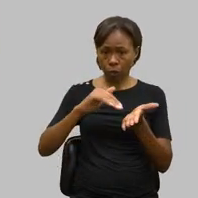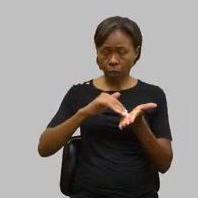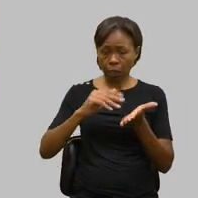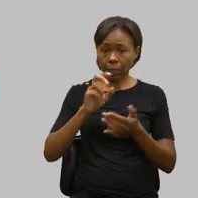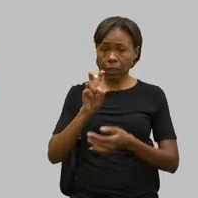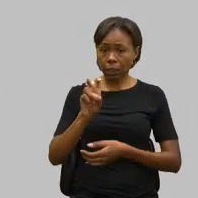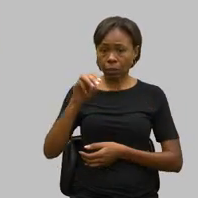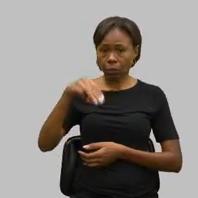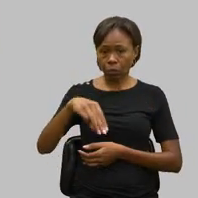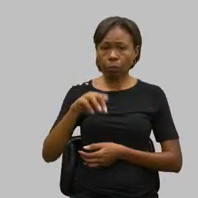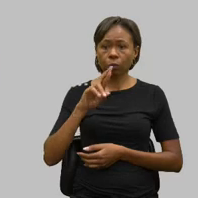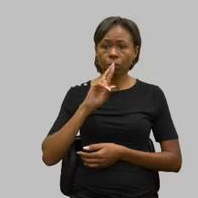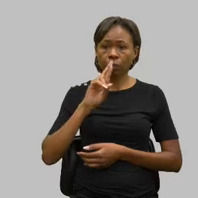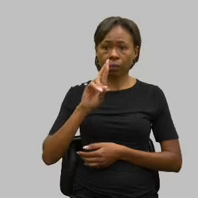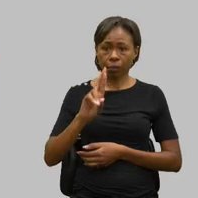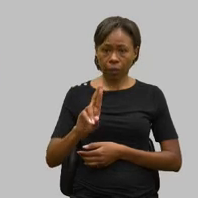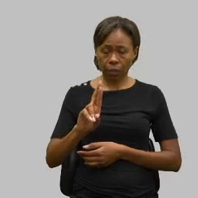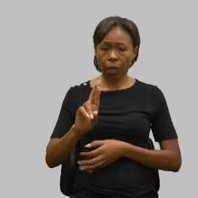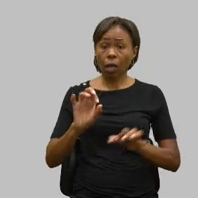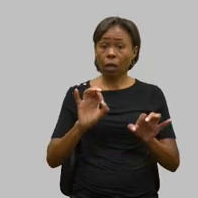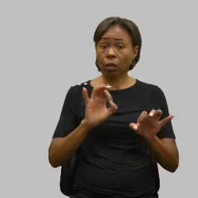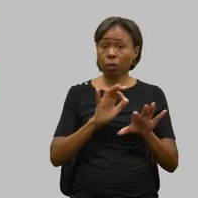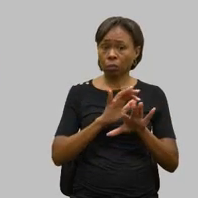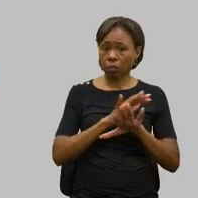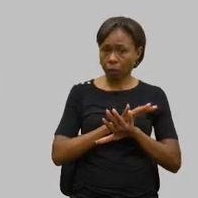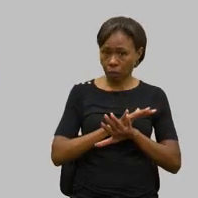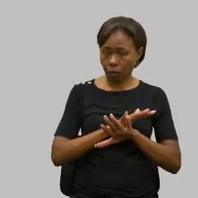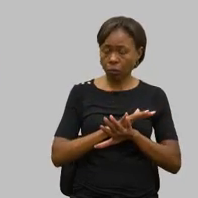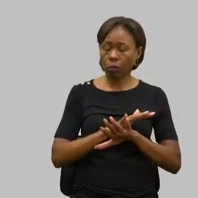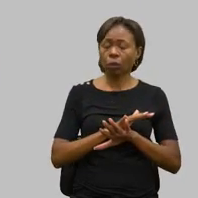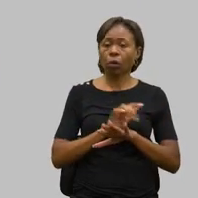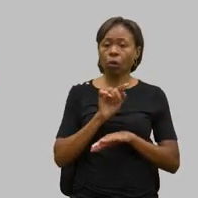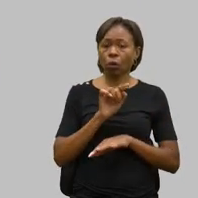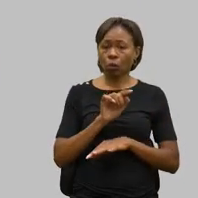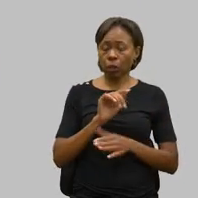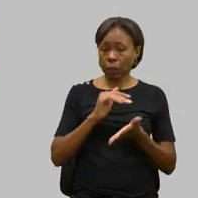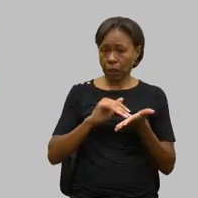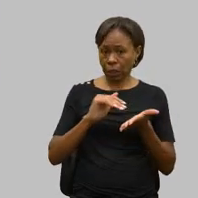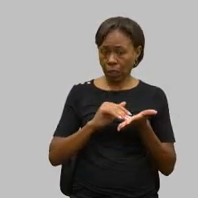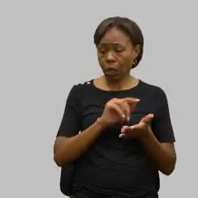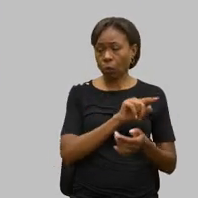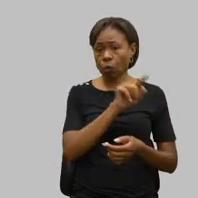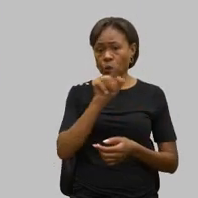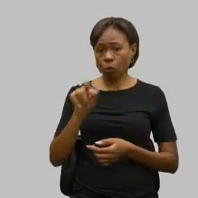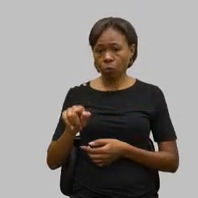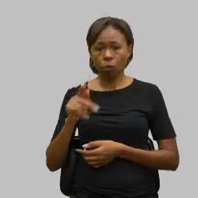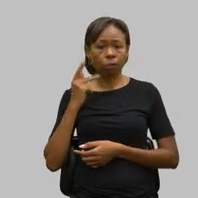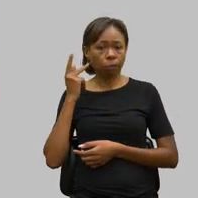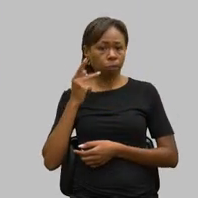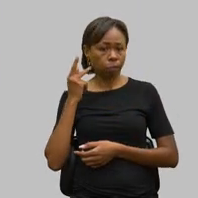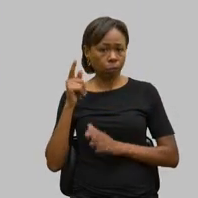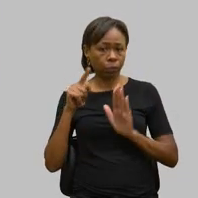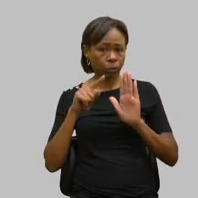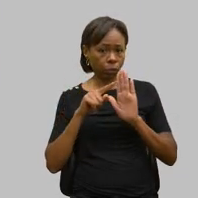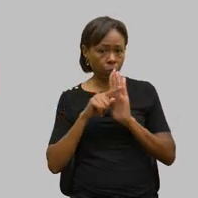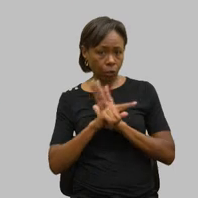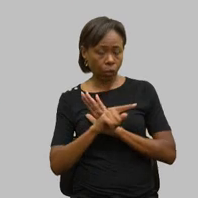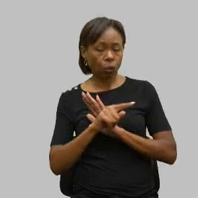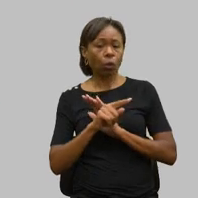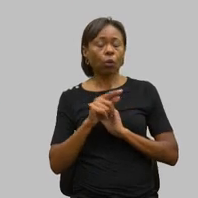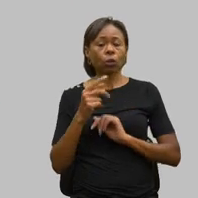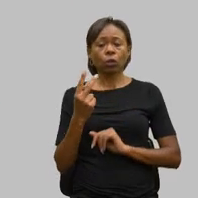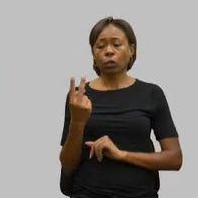respondê-la. Após a resposta da autoridade estadual, o parlamentar que o interpelou disporá de dois